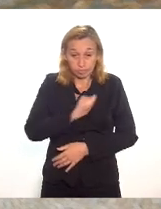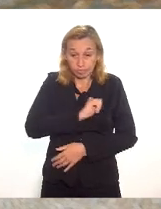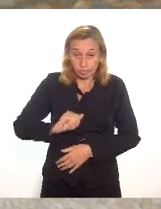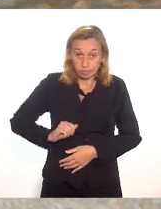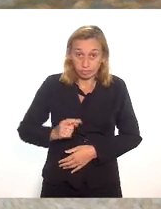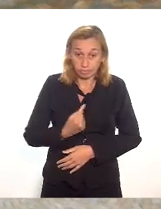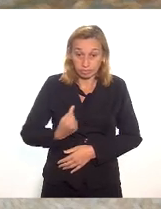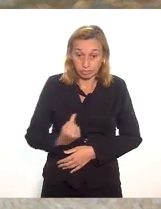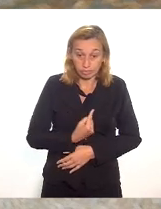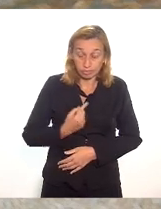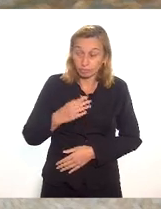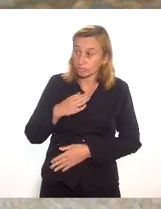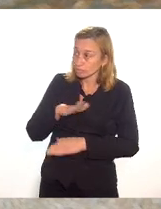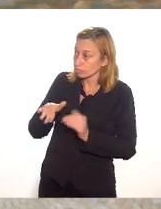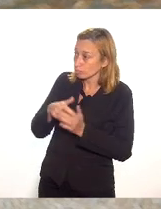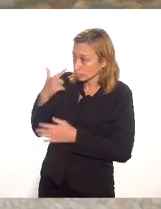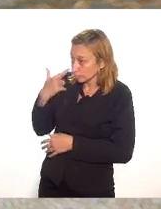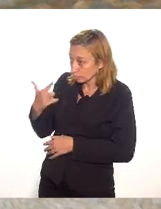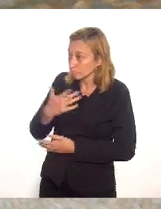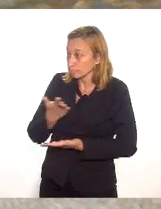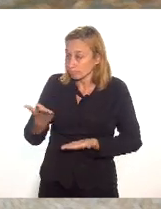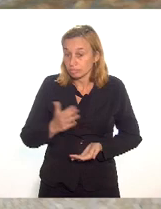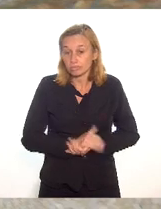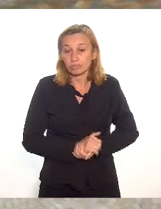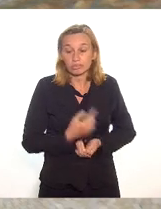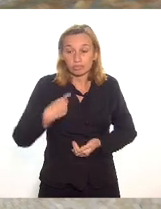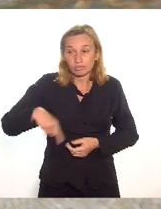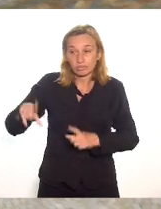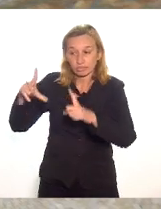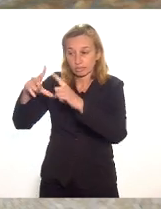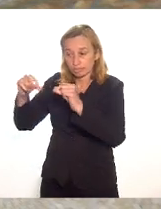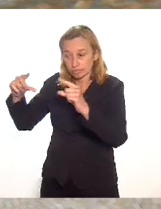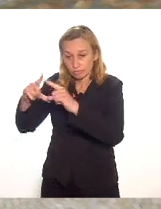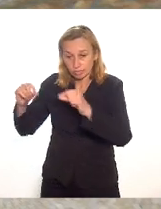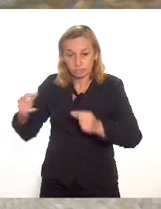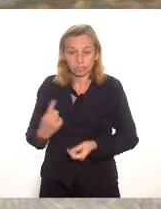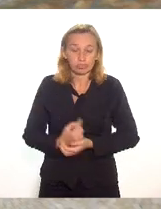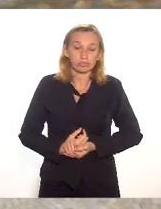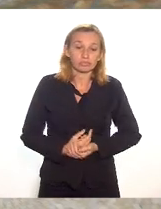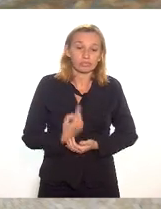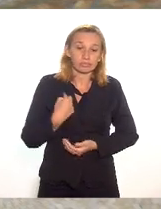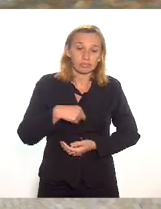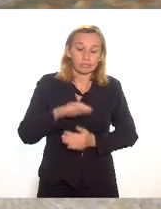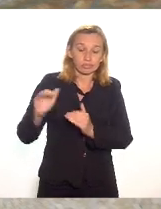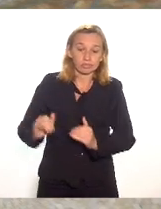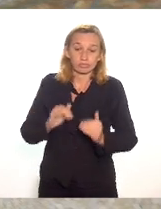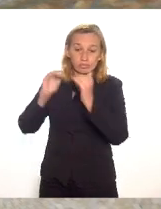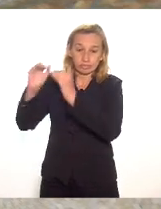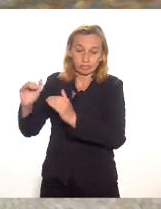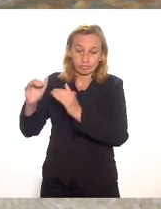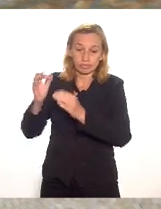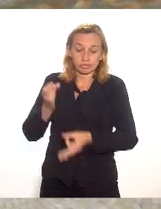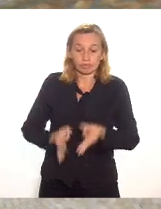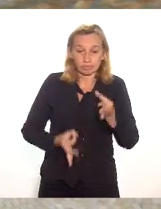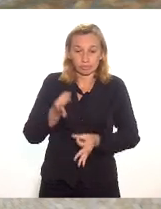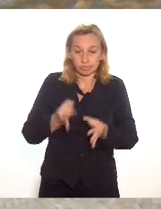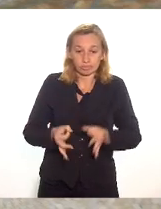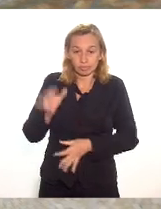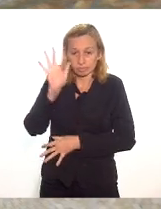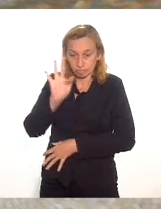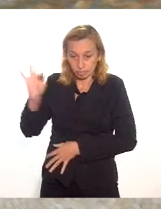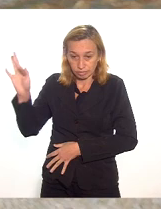Siciliano, todos nós vimos, indo para Brasília, indo ao Supremo Tribunal Federal,